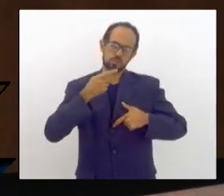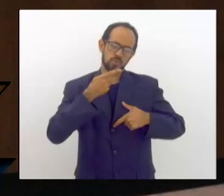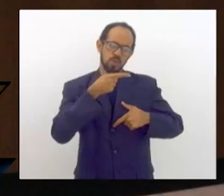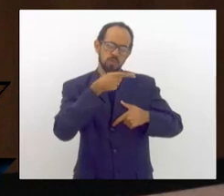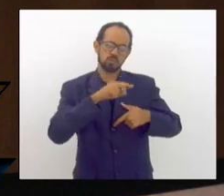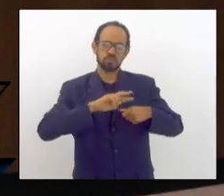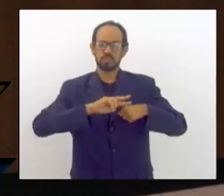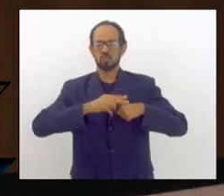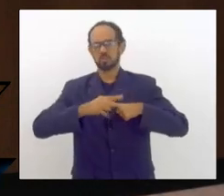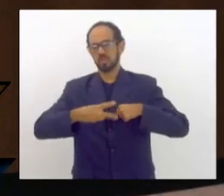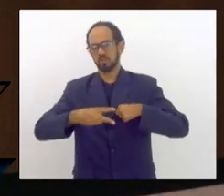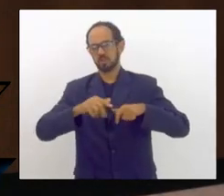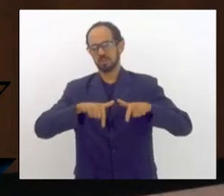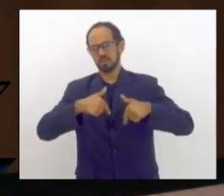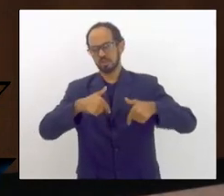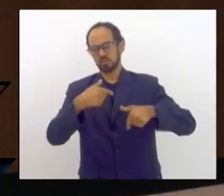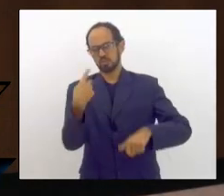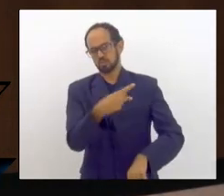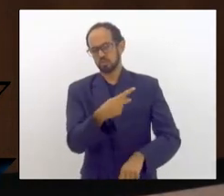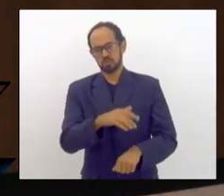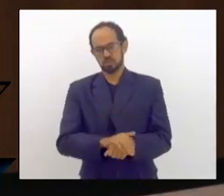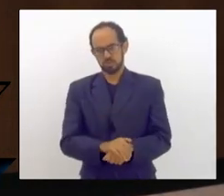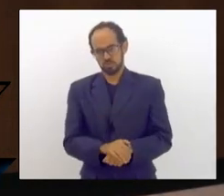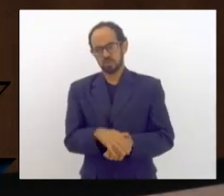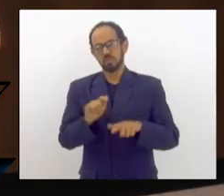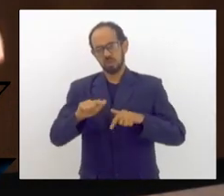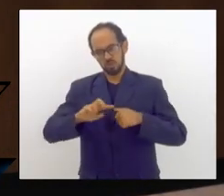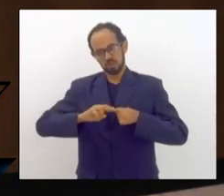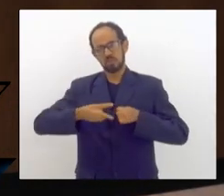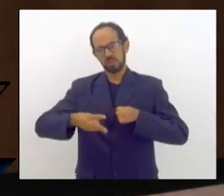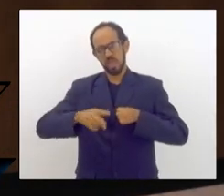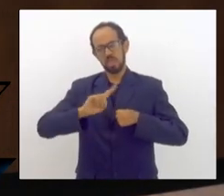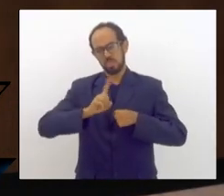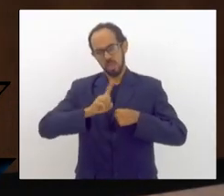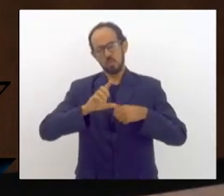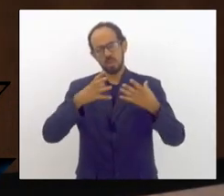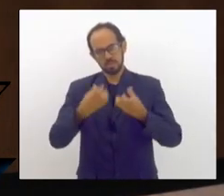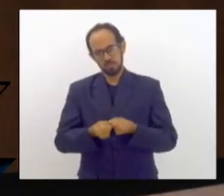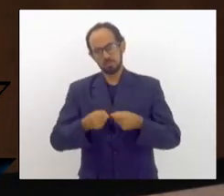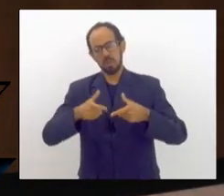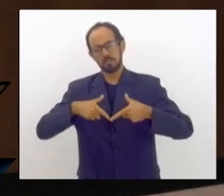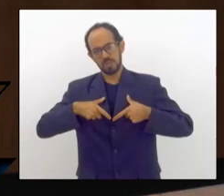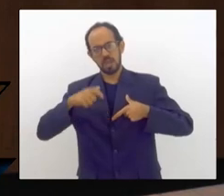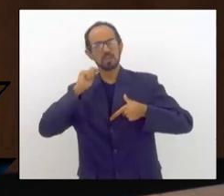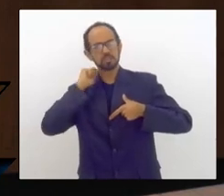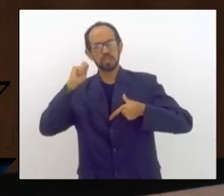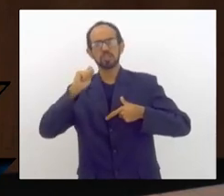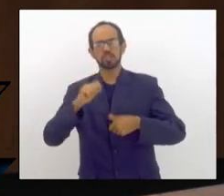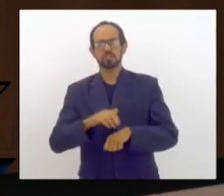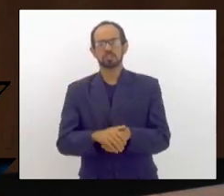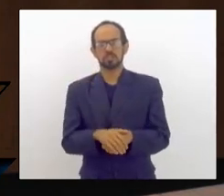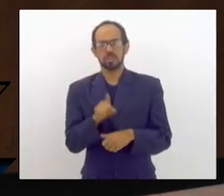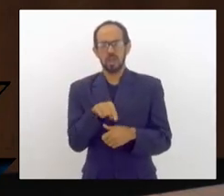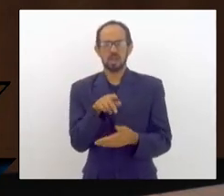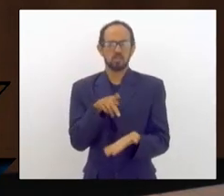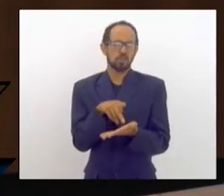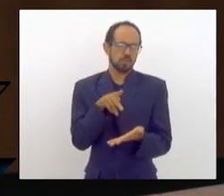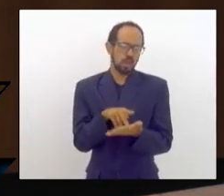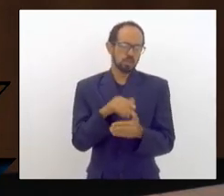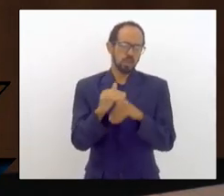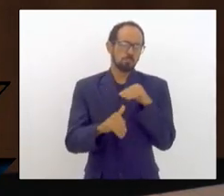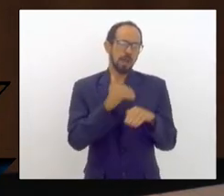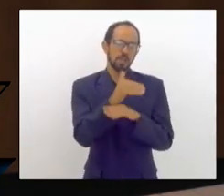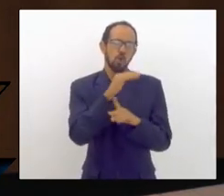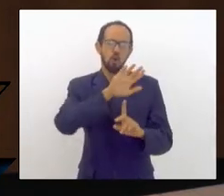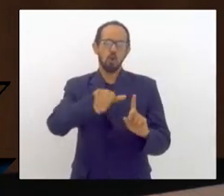consequência dos seus atos. E uma das consequências será não receber a Medalha Tiradentes, que eu entendo que é, de fato, a maior honraria